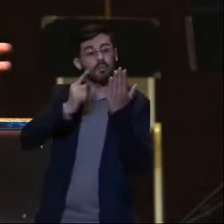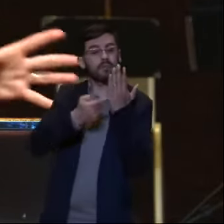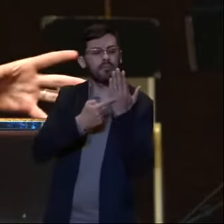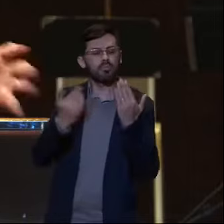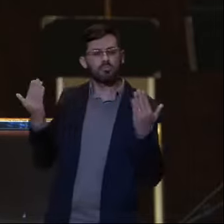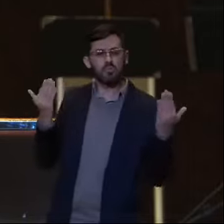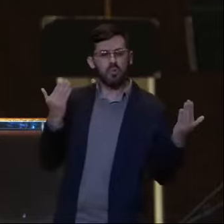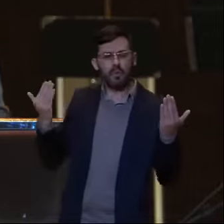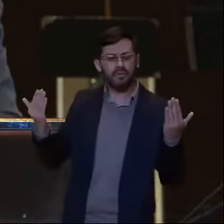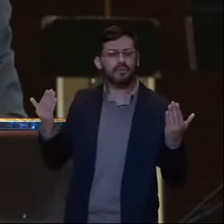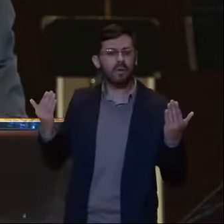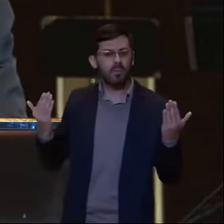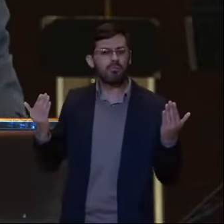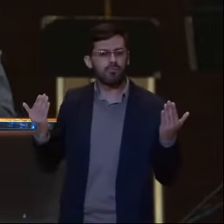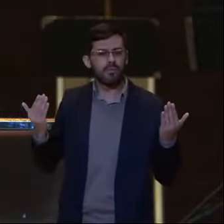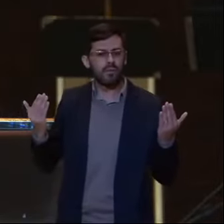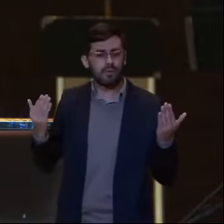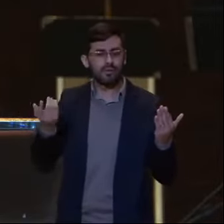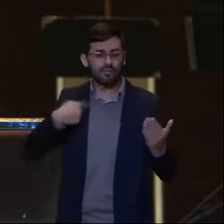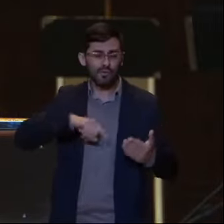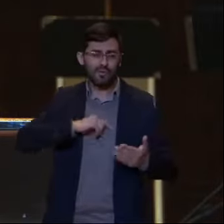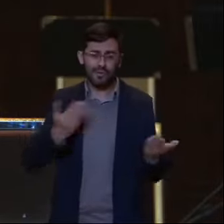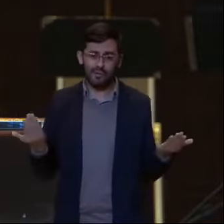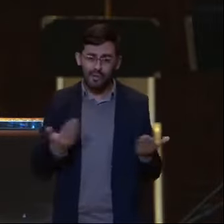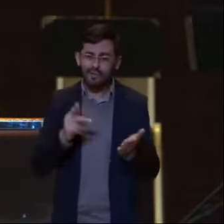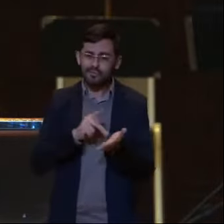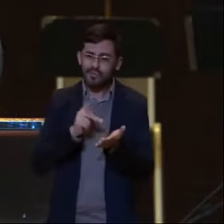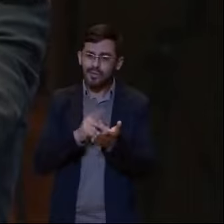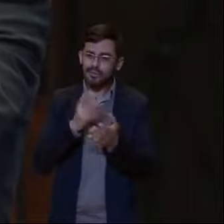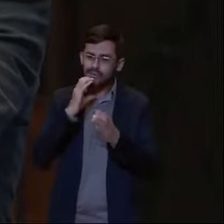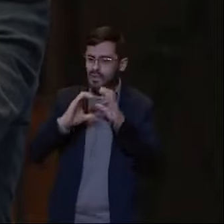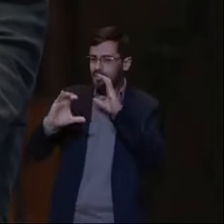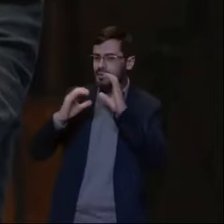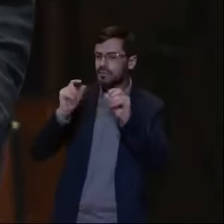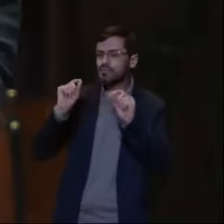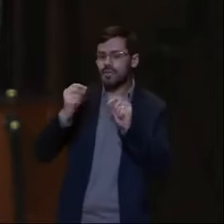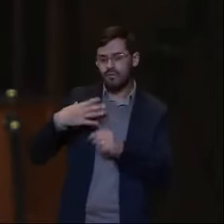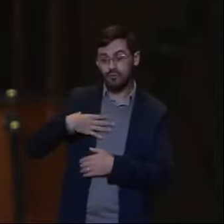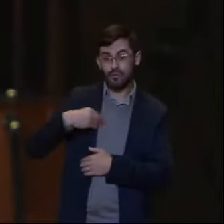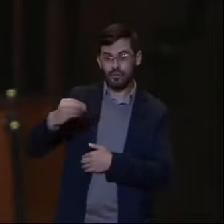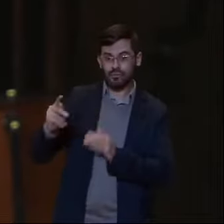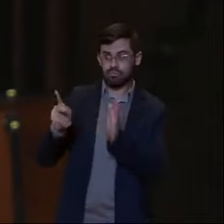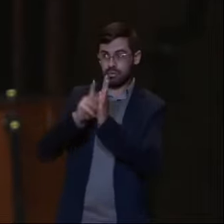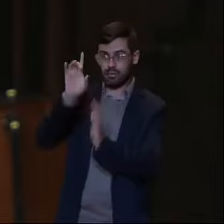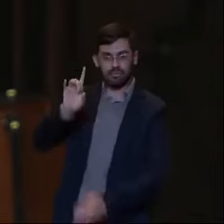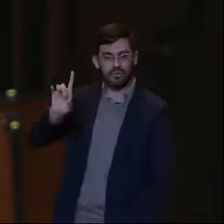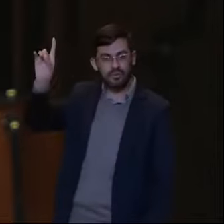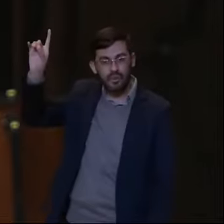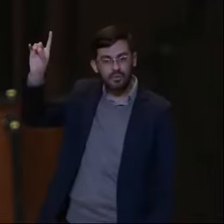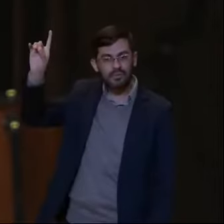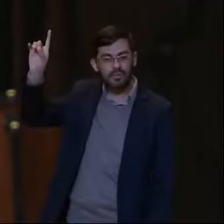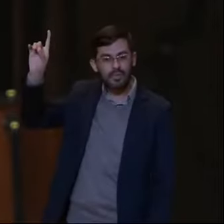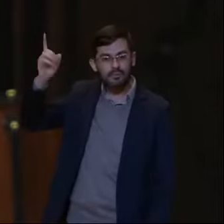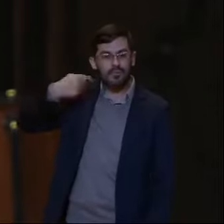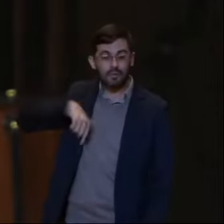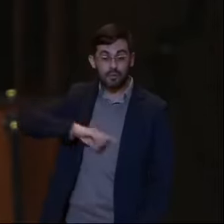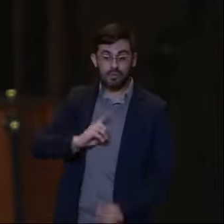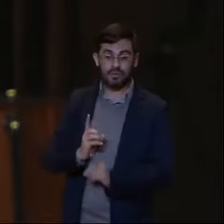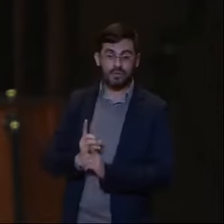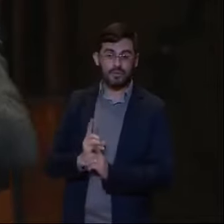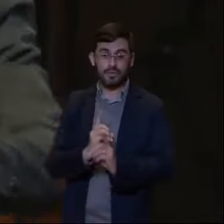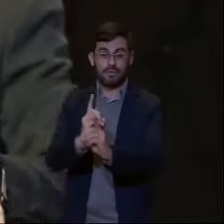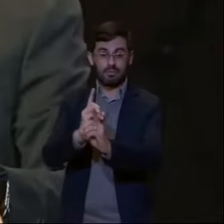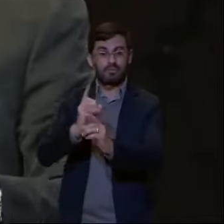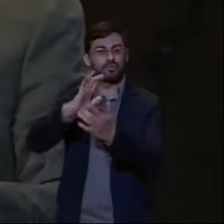Usando essa linguagem que a ministra Thalita acabou de compartilhar conosco, nós somos filhos amados de Deus, somos discípulos